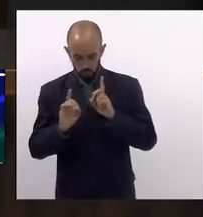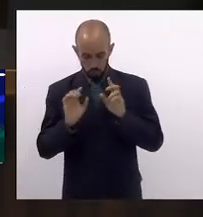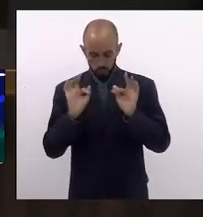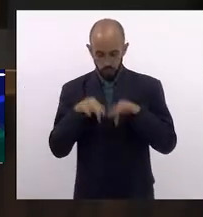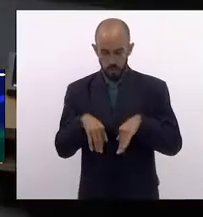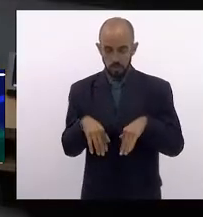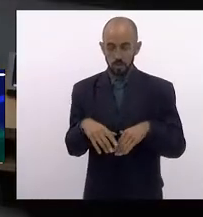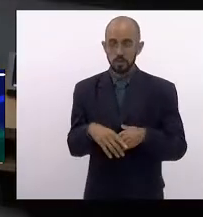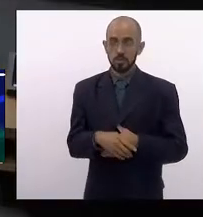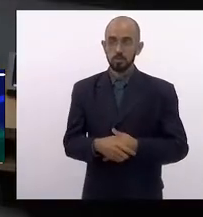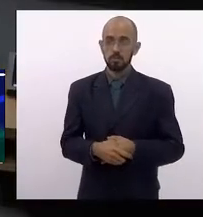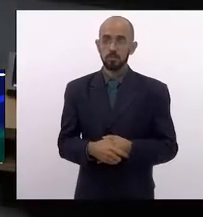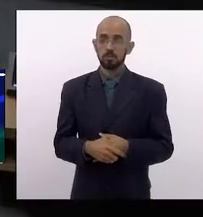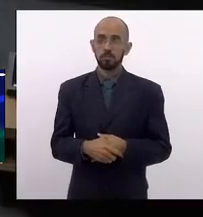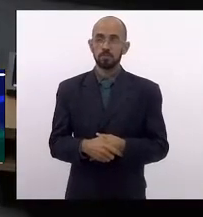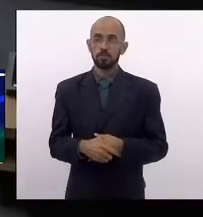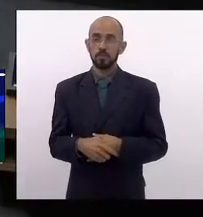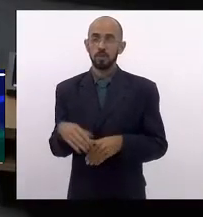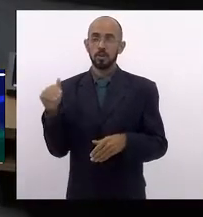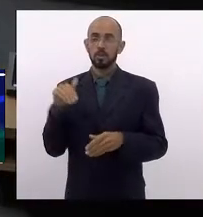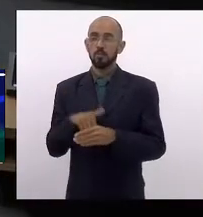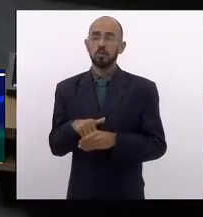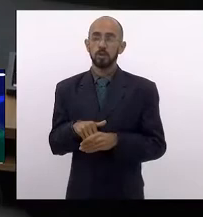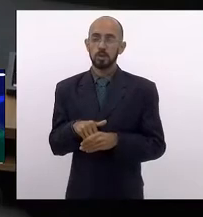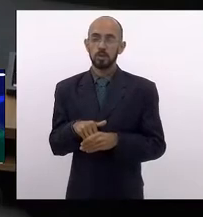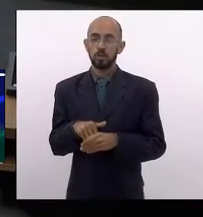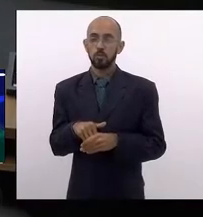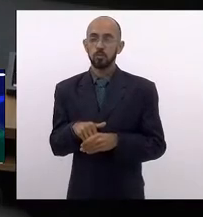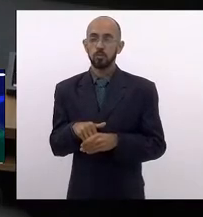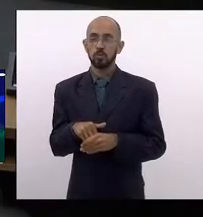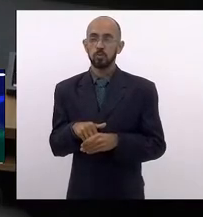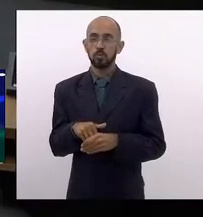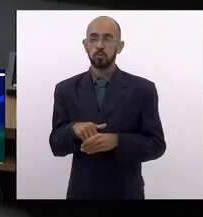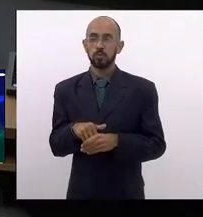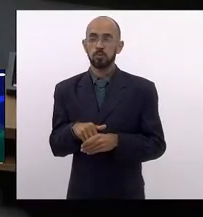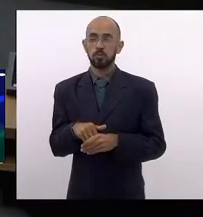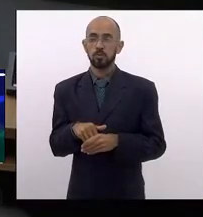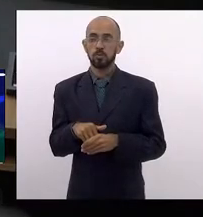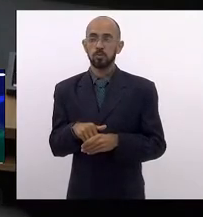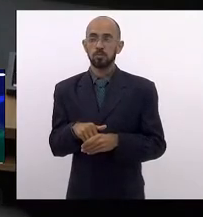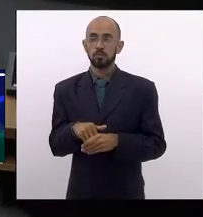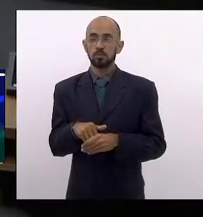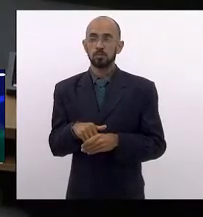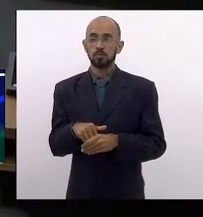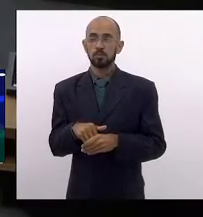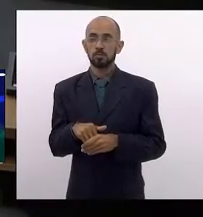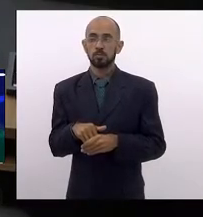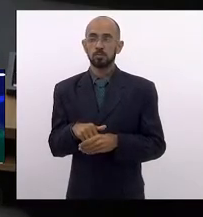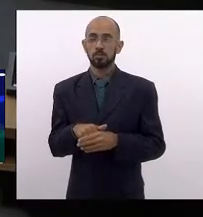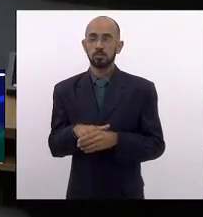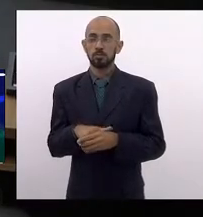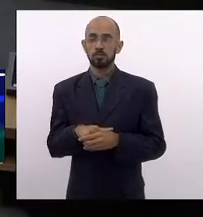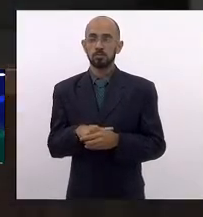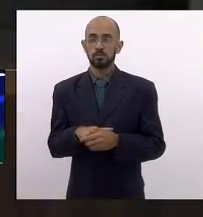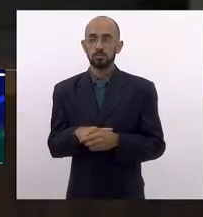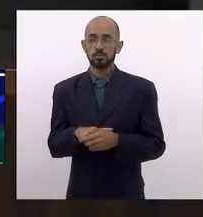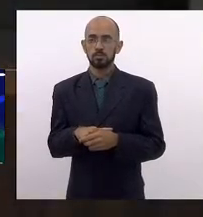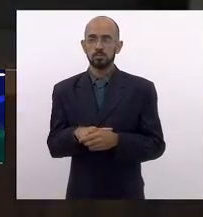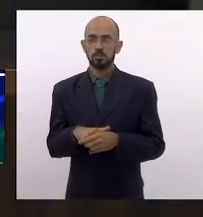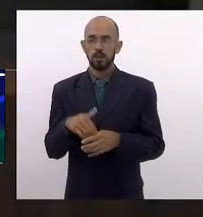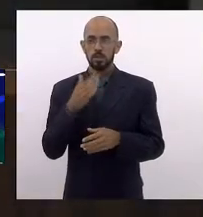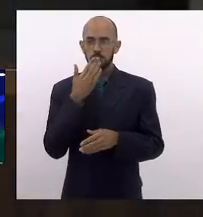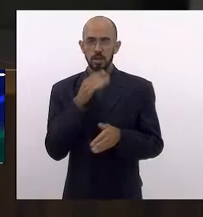discussão e em votação a verificação de